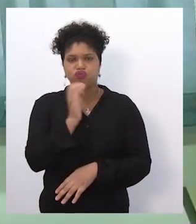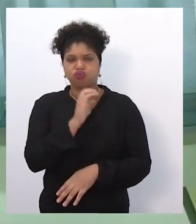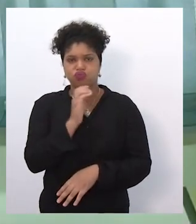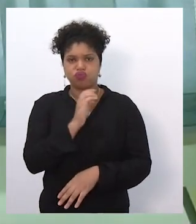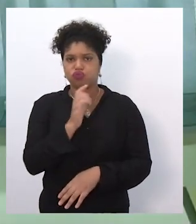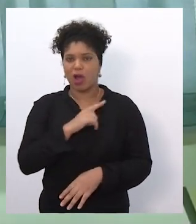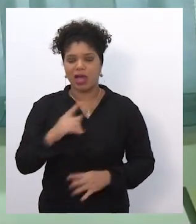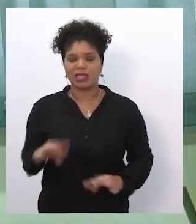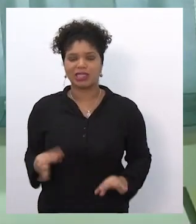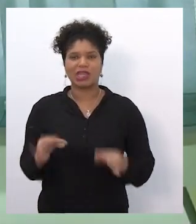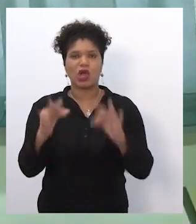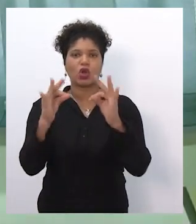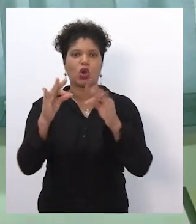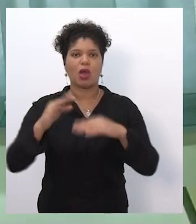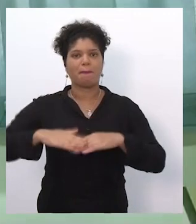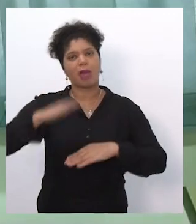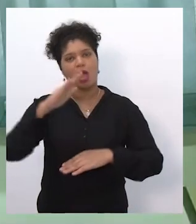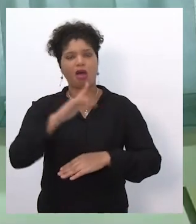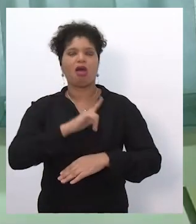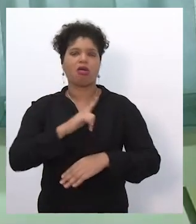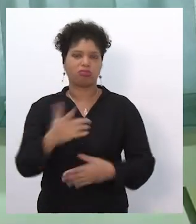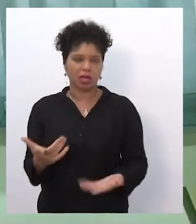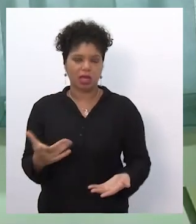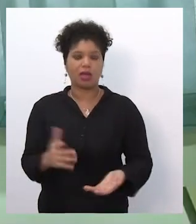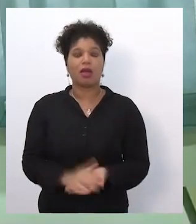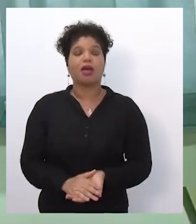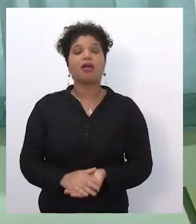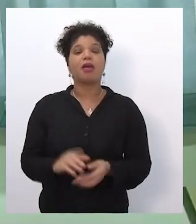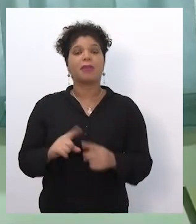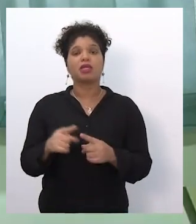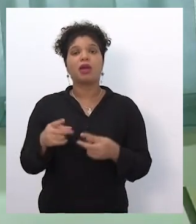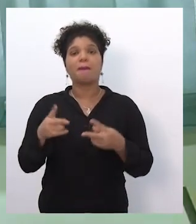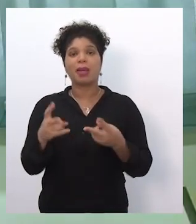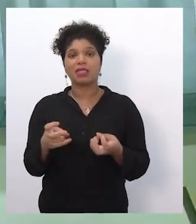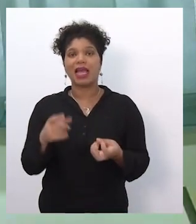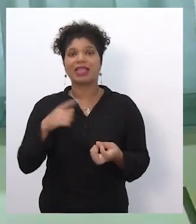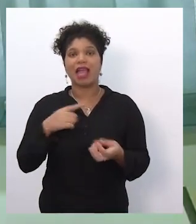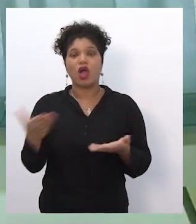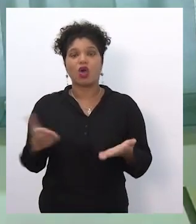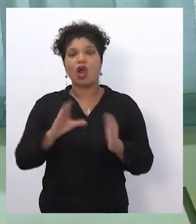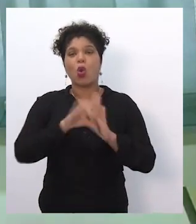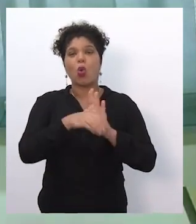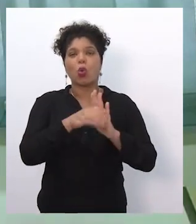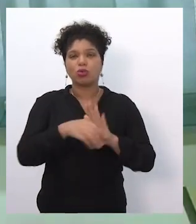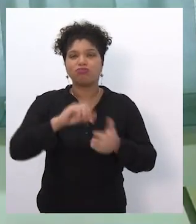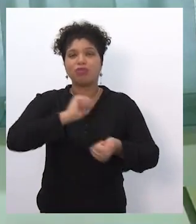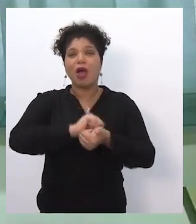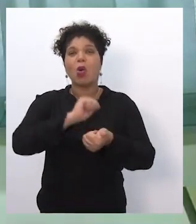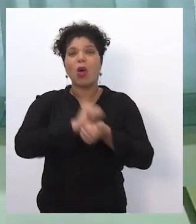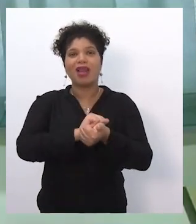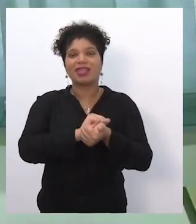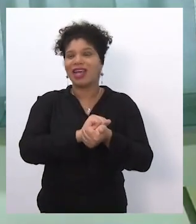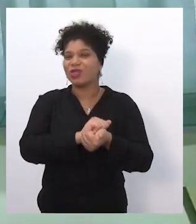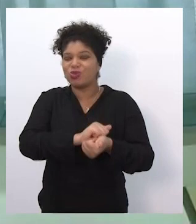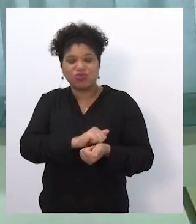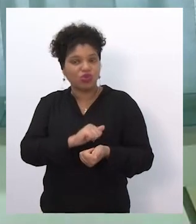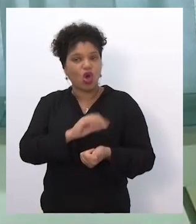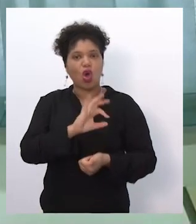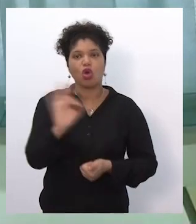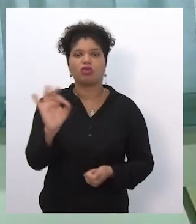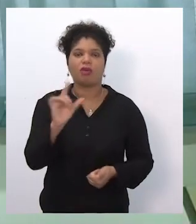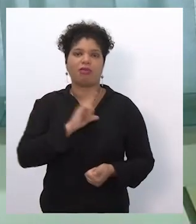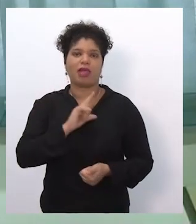mas em vista da alta produção de conteúdo e da qualidade do conteúdo,